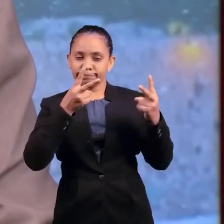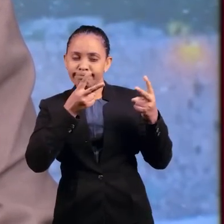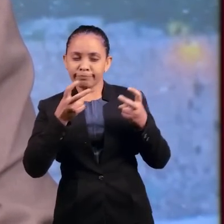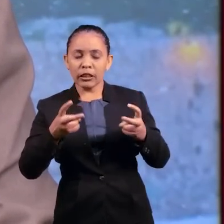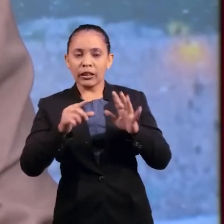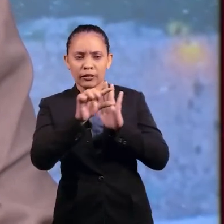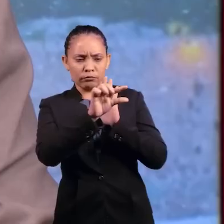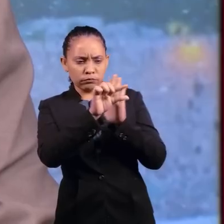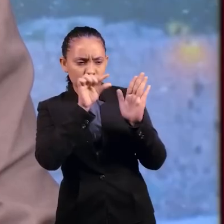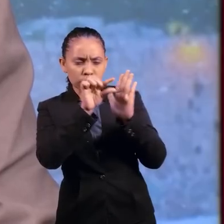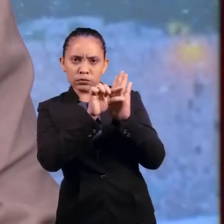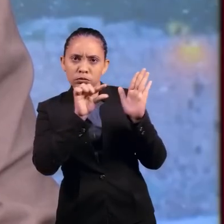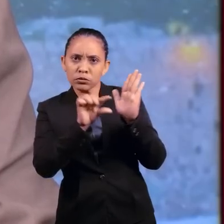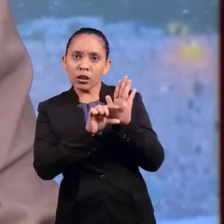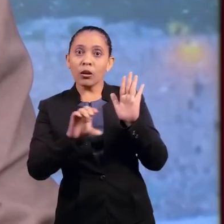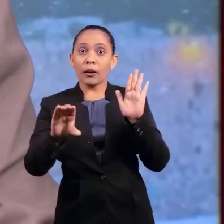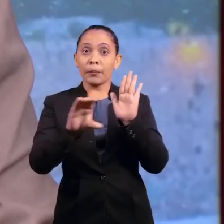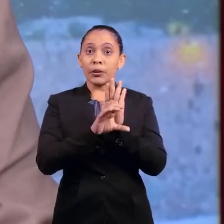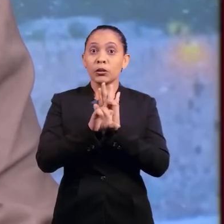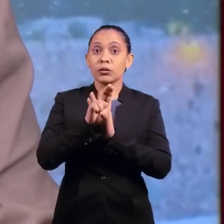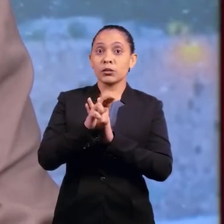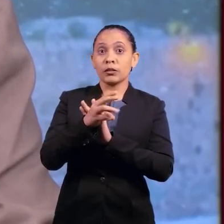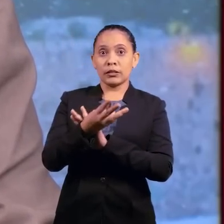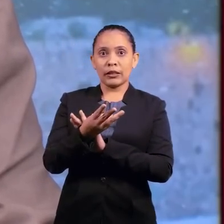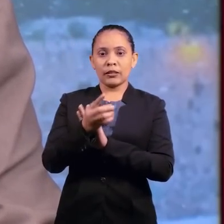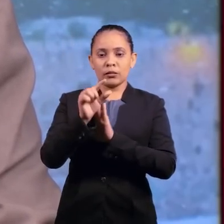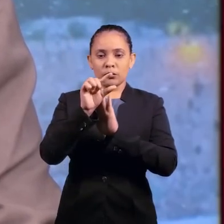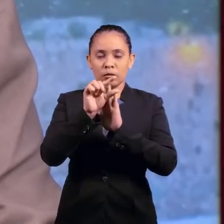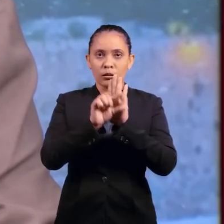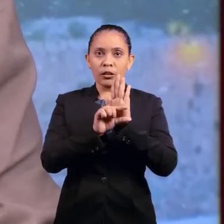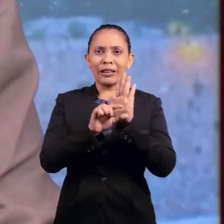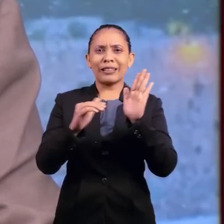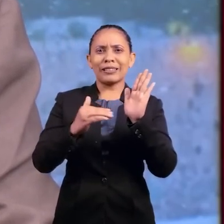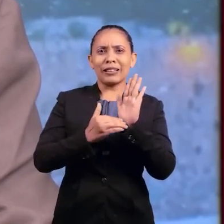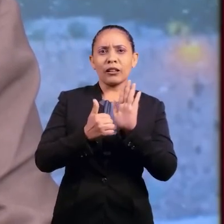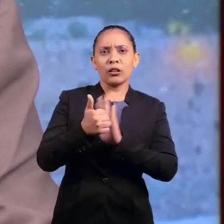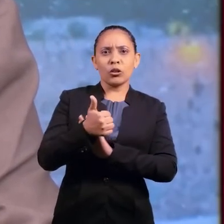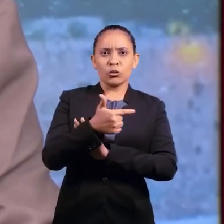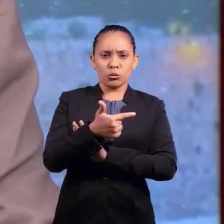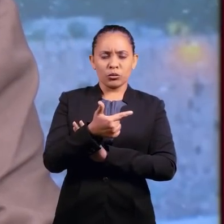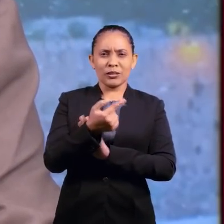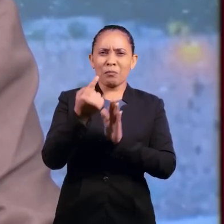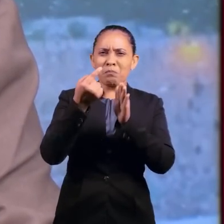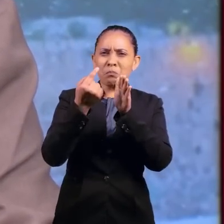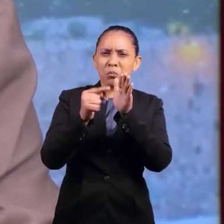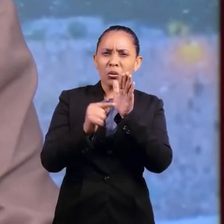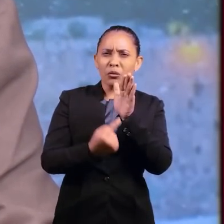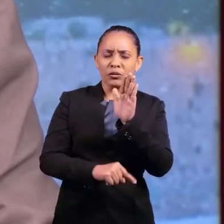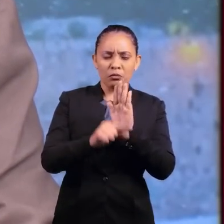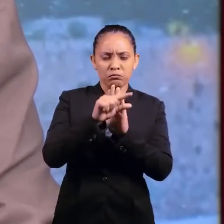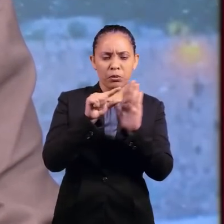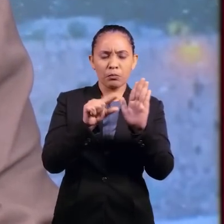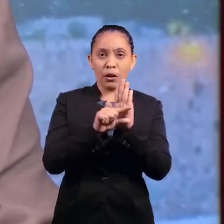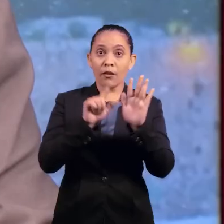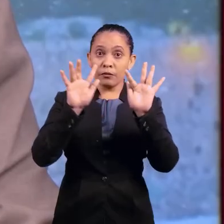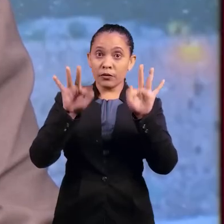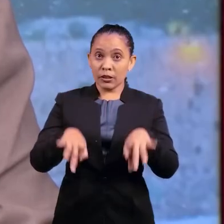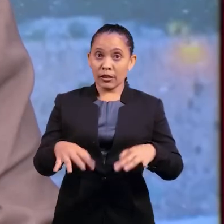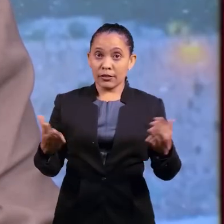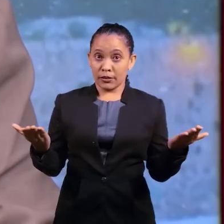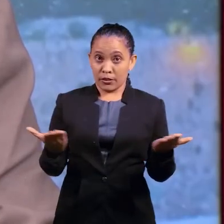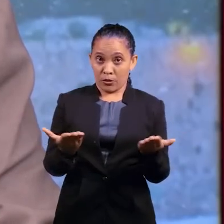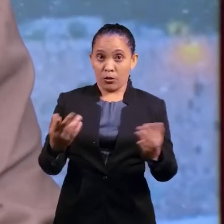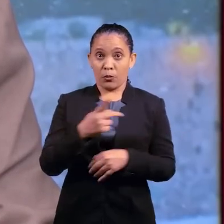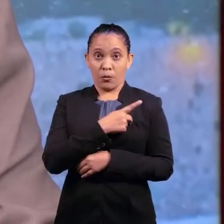desses versículos, o capítulo 53 de Isaías são 12 versos, mas a profundidade de cada verso, né, e o fechamento